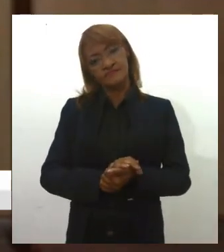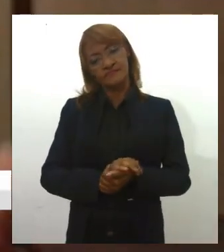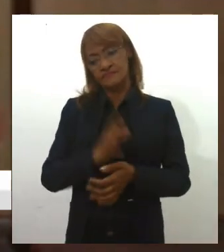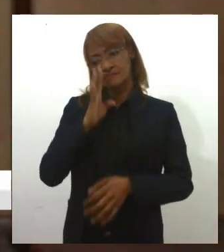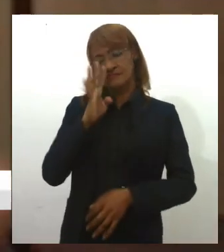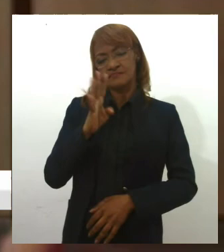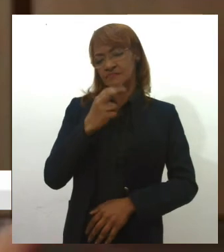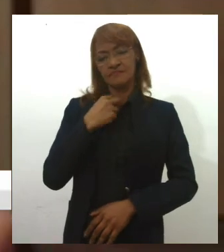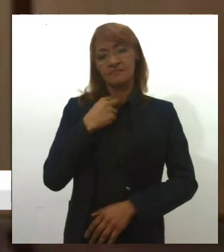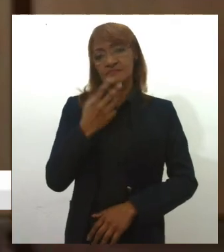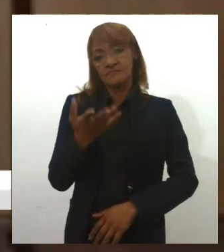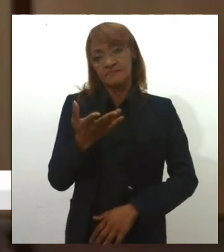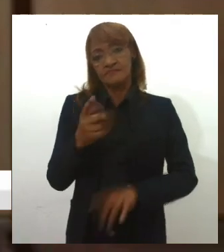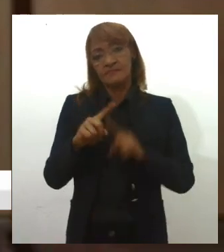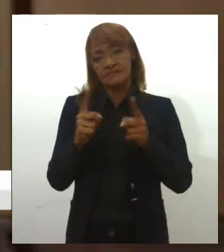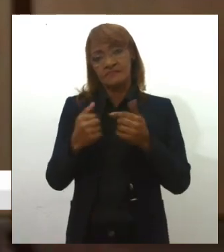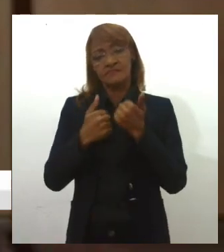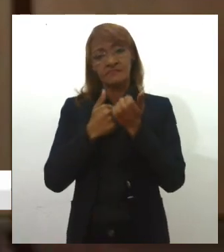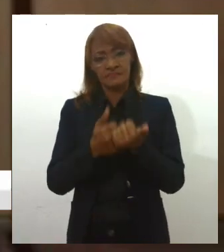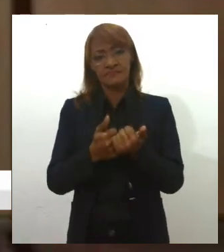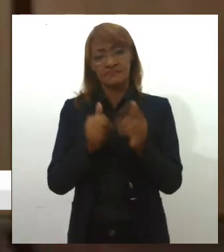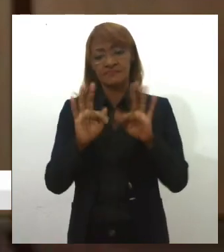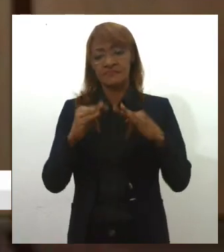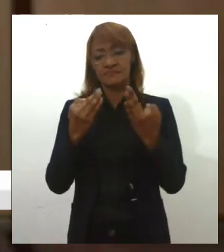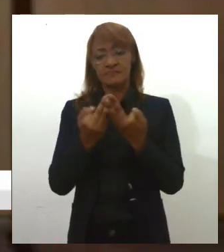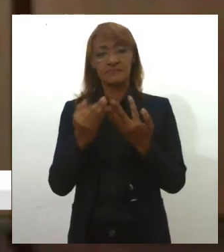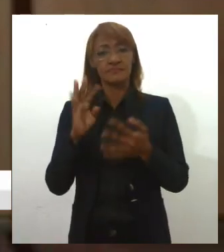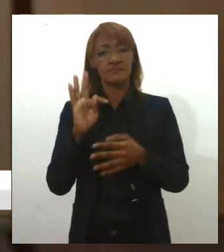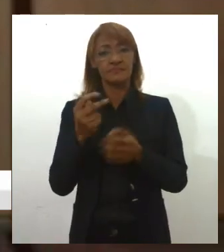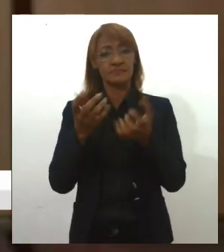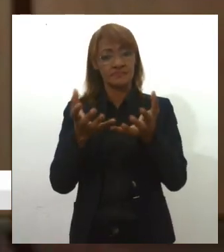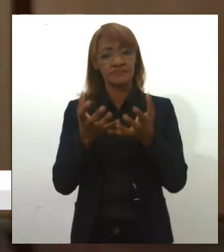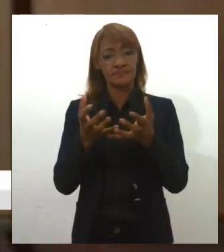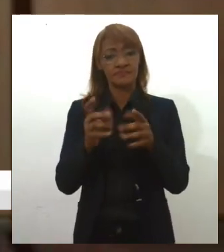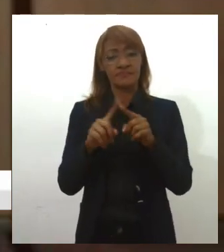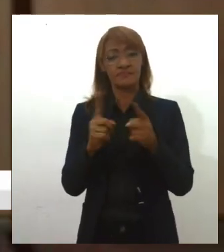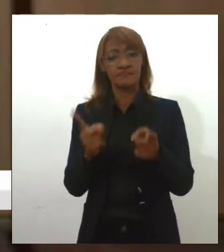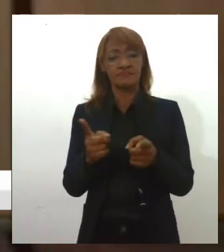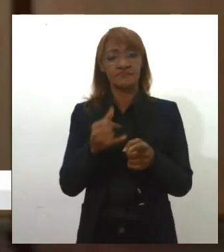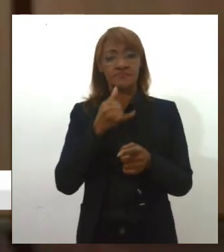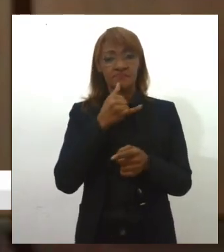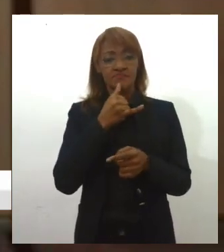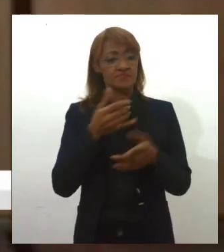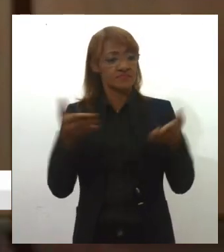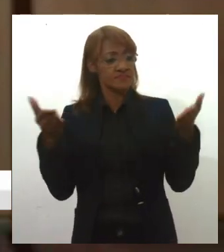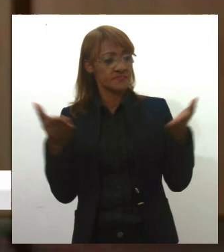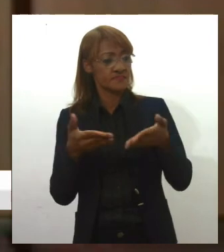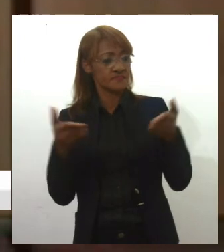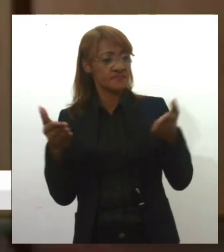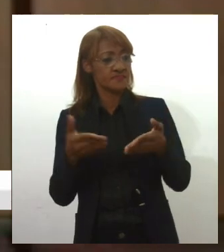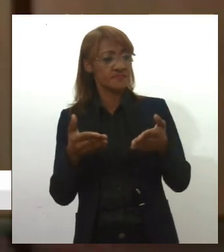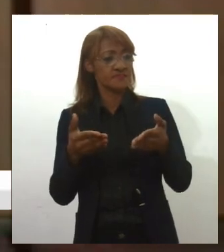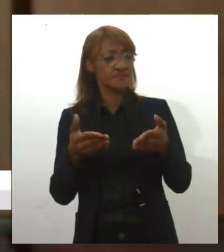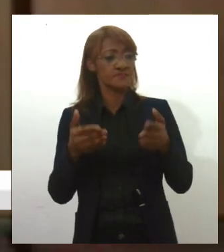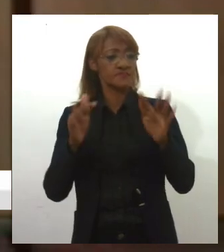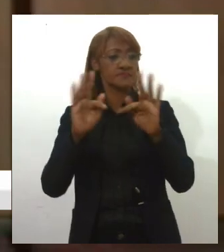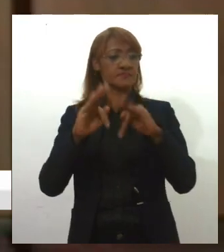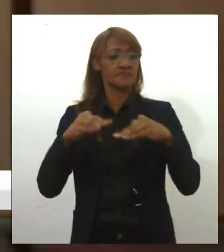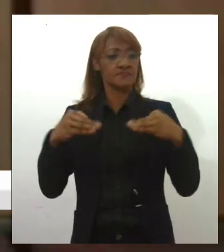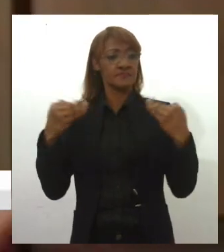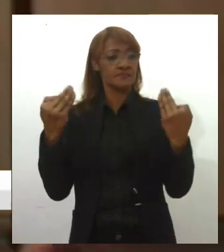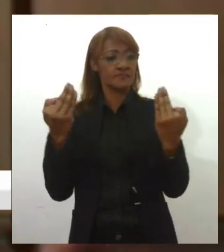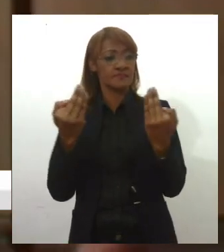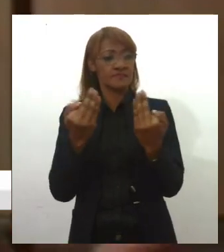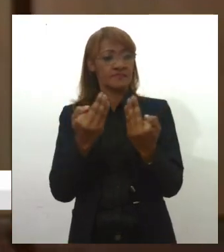fazer qualquer tipo, mas para apoiar as famílias que queiram. Infelizmente, hoje, nem todas as famílias em